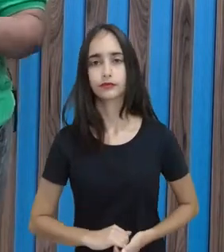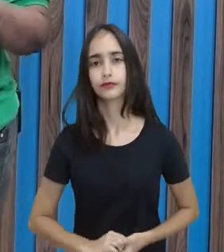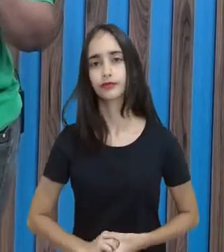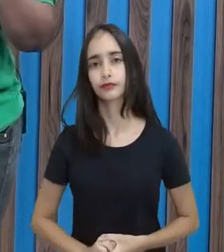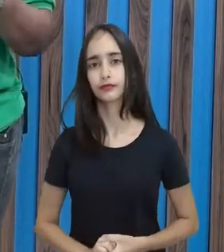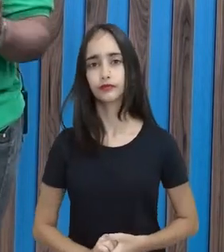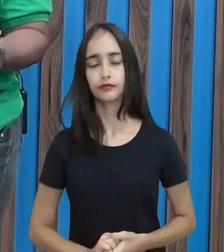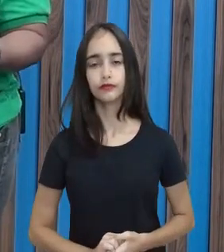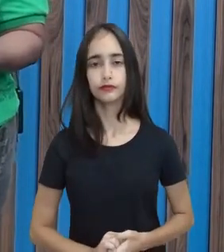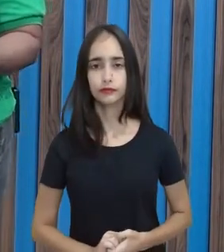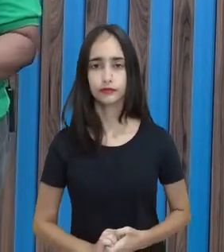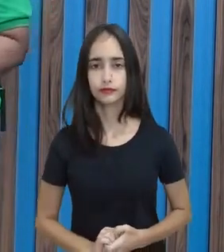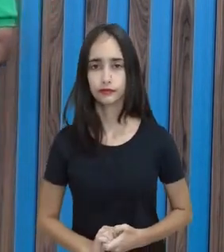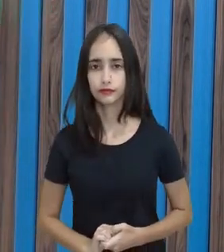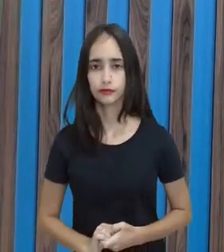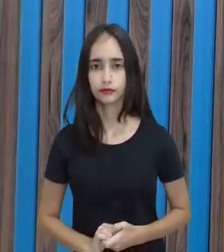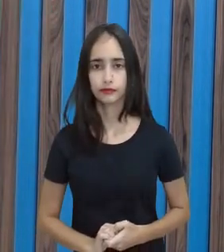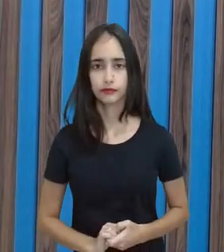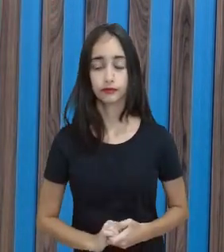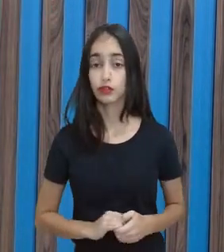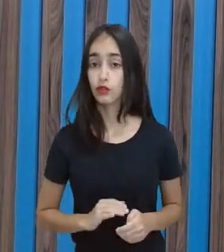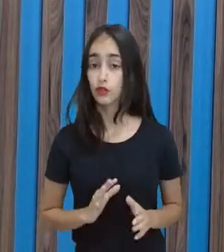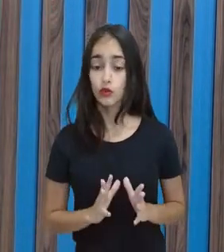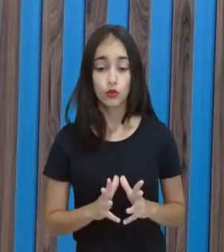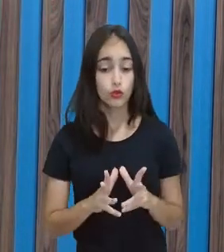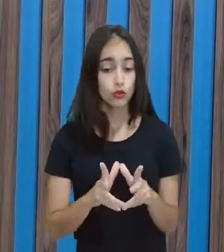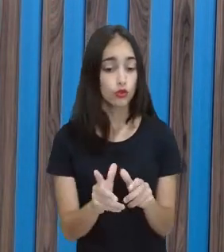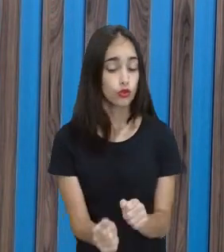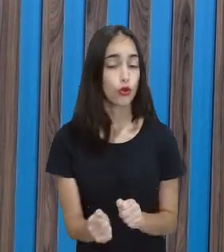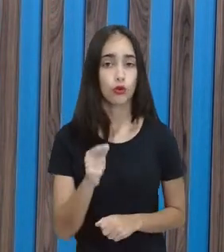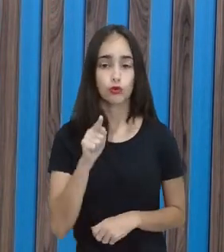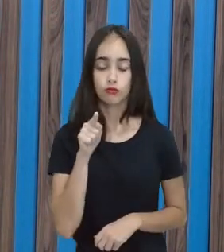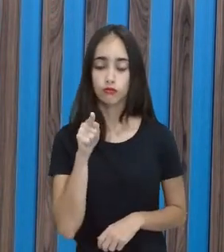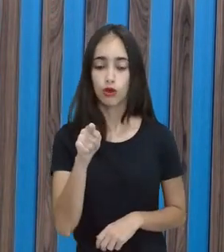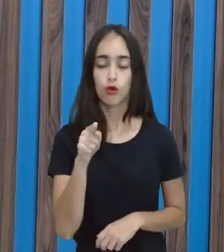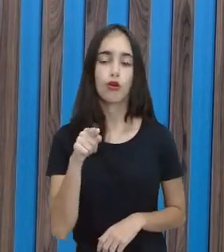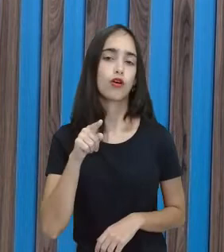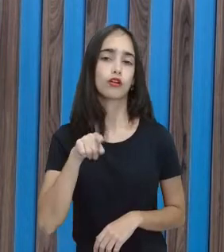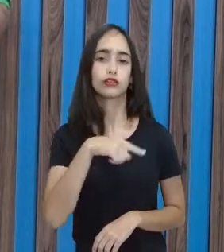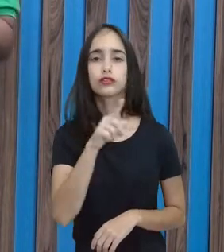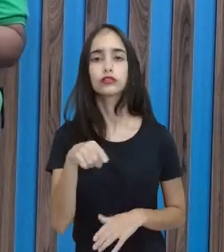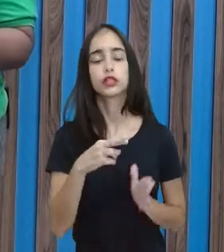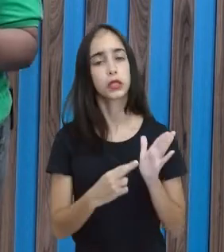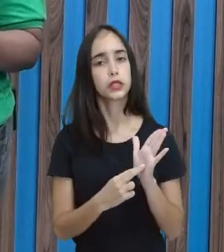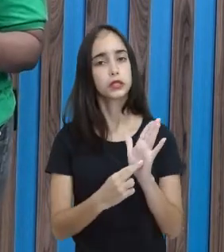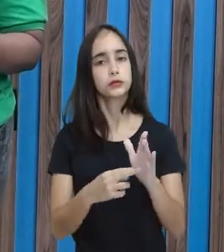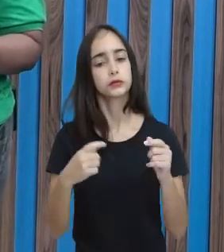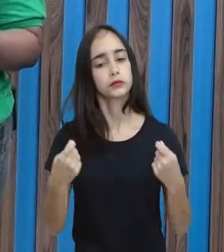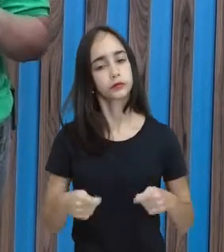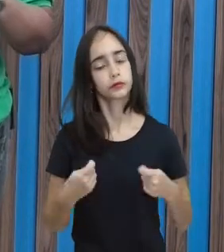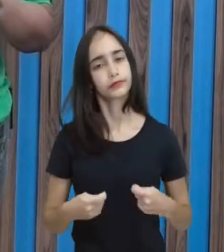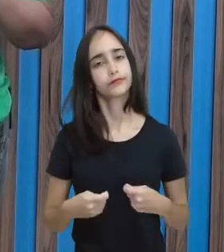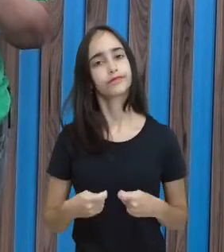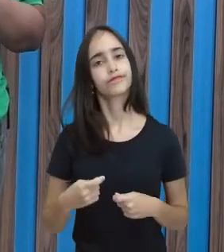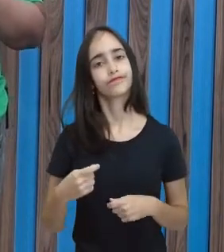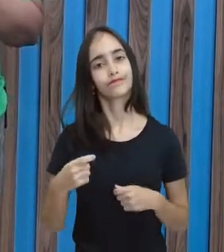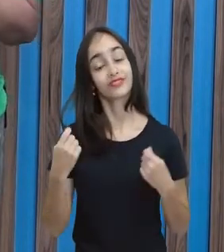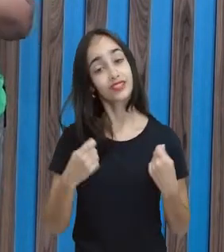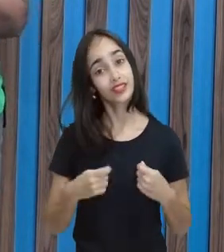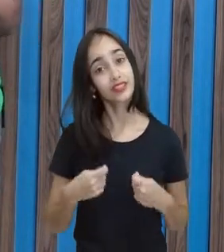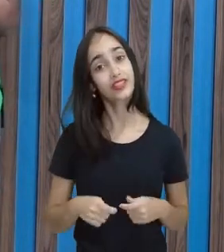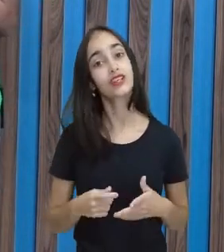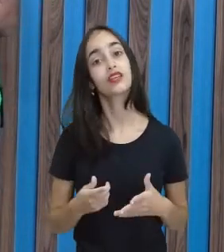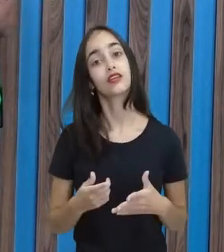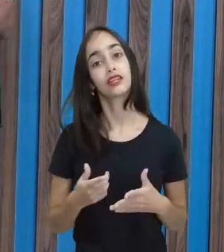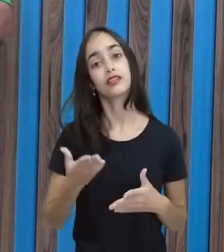no eixo das ordenadas. Todo ponto que você for representar aqui no plano cartesiano, você vai ter que ter